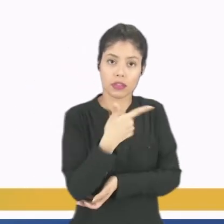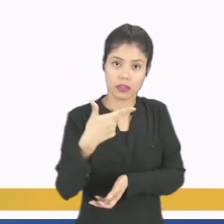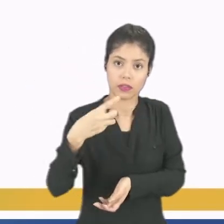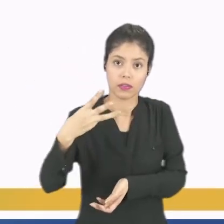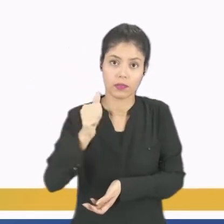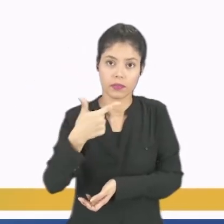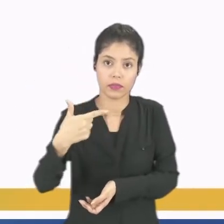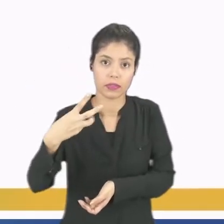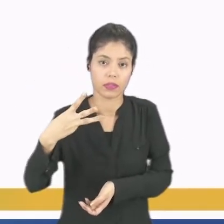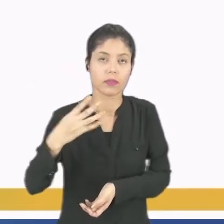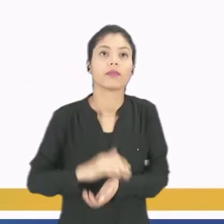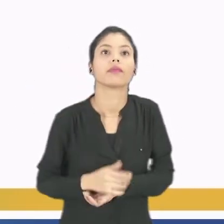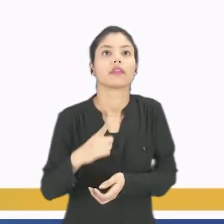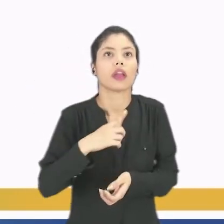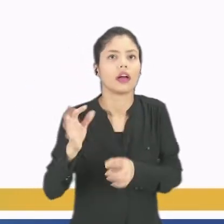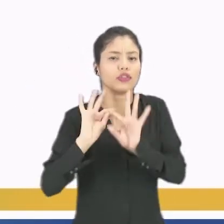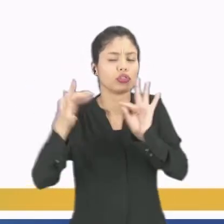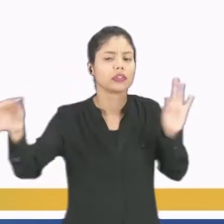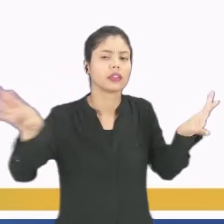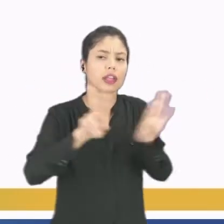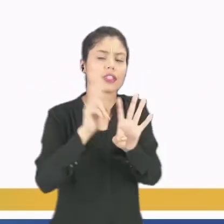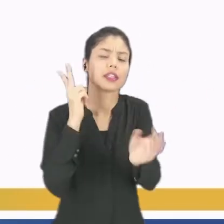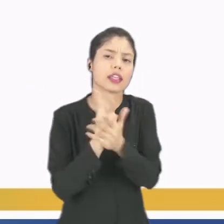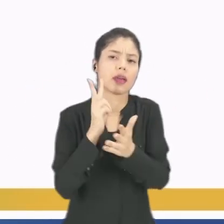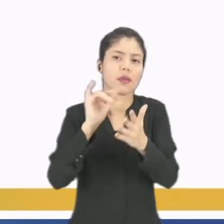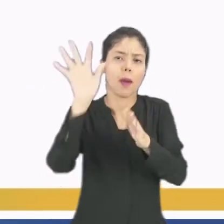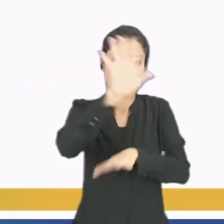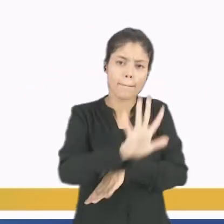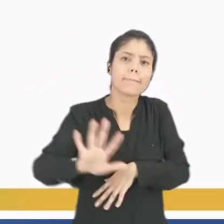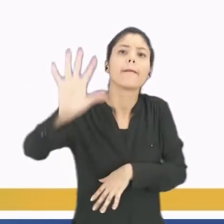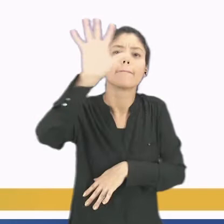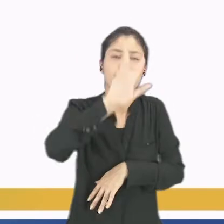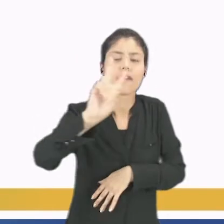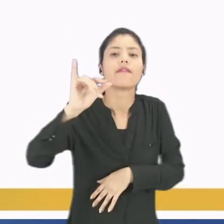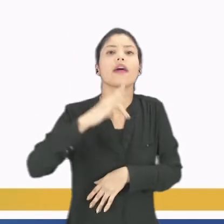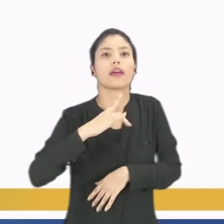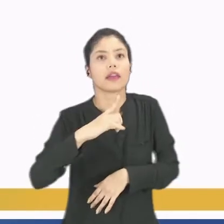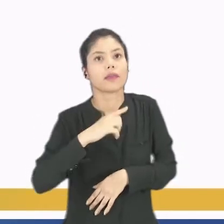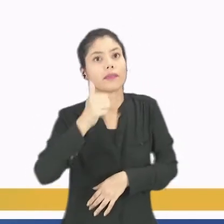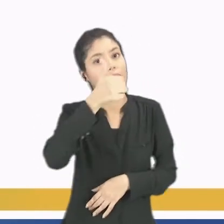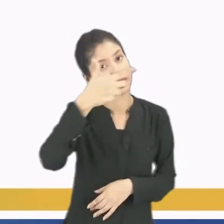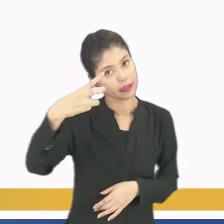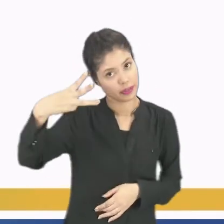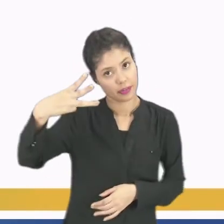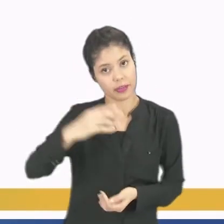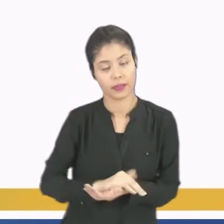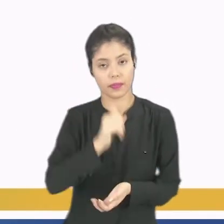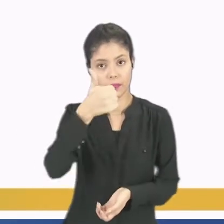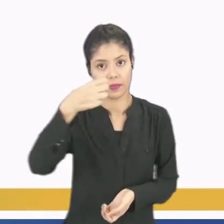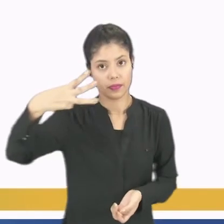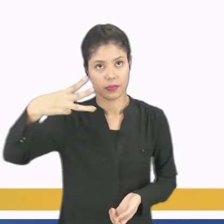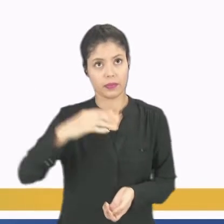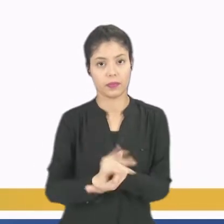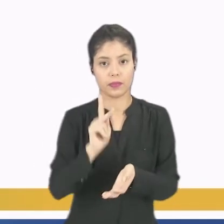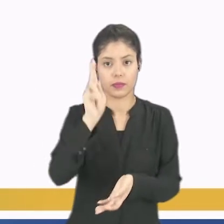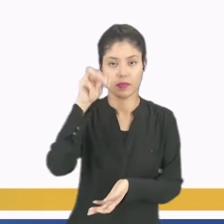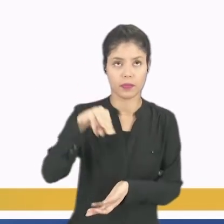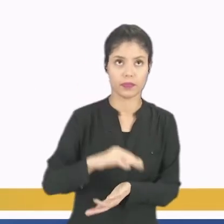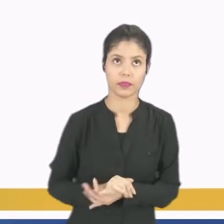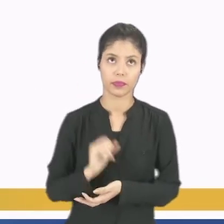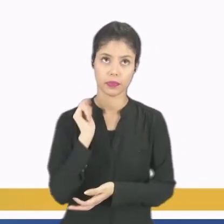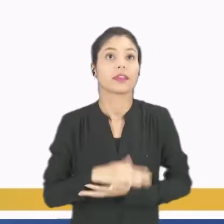Então, essa distância aqui, se a gente for ver no mapa, tá, de coordenadas, daria 13. Se aqui fosse quilômetro, 13 quilômetros,